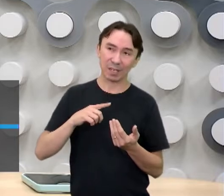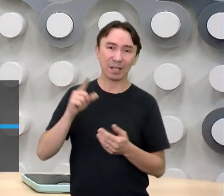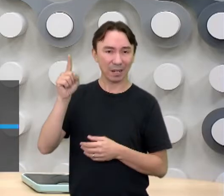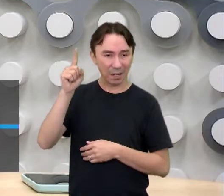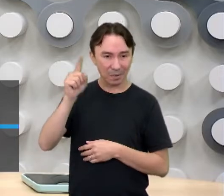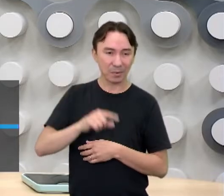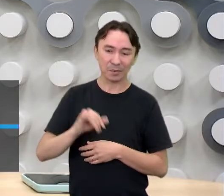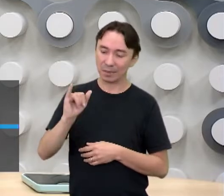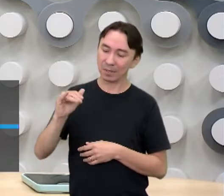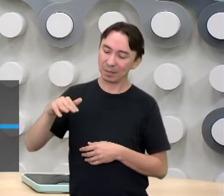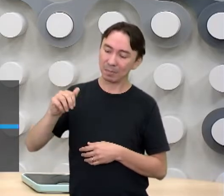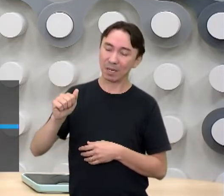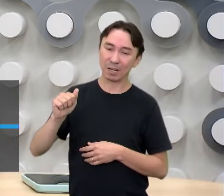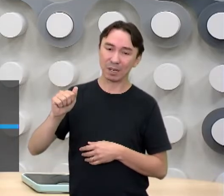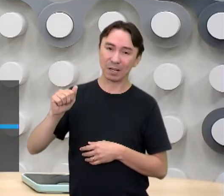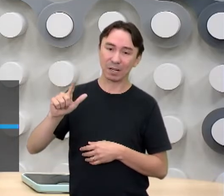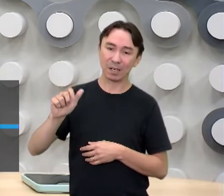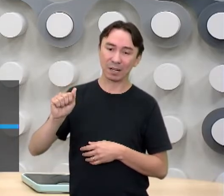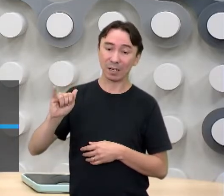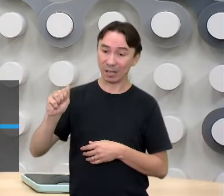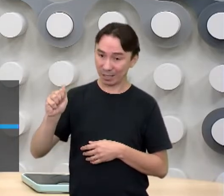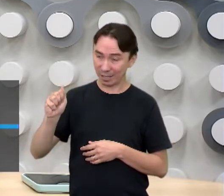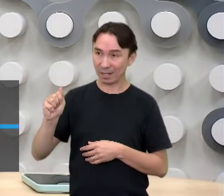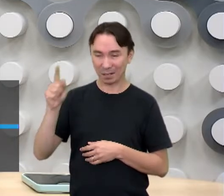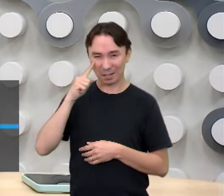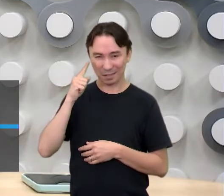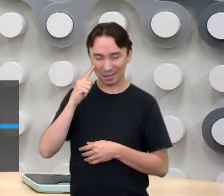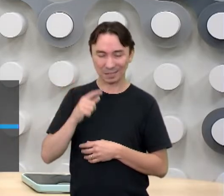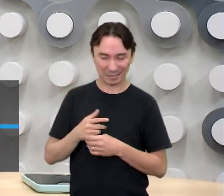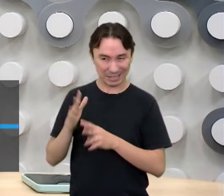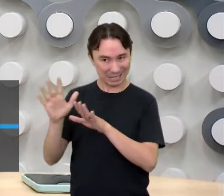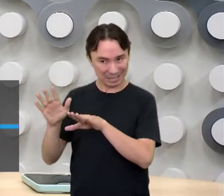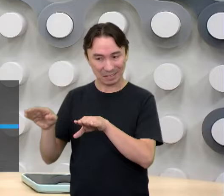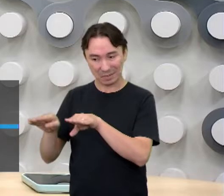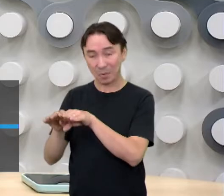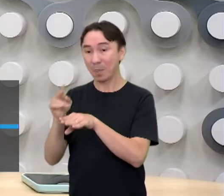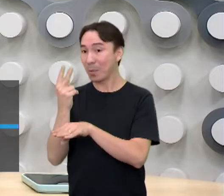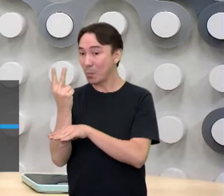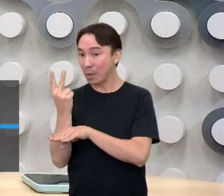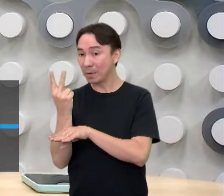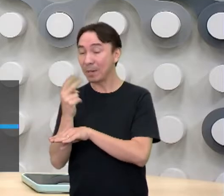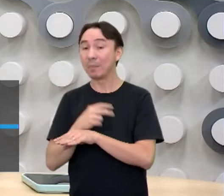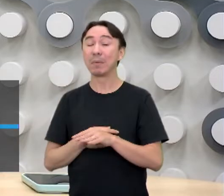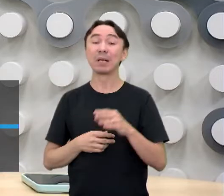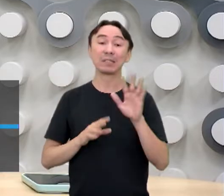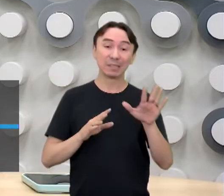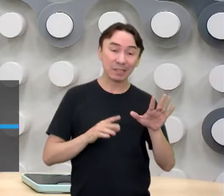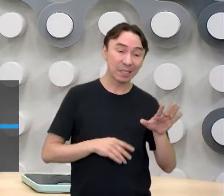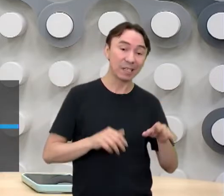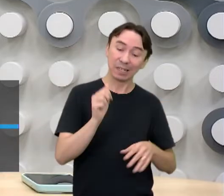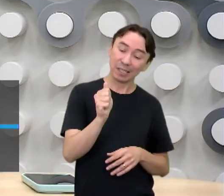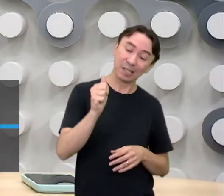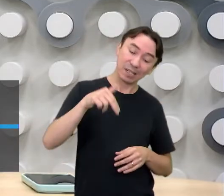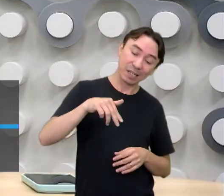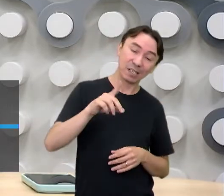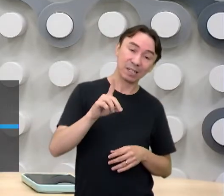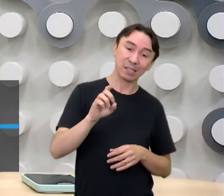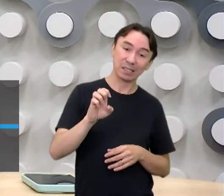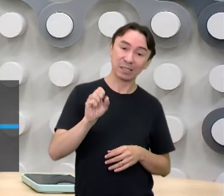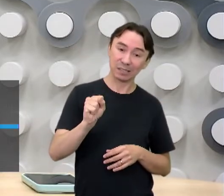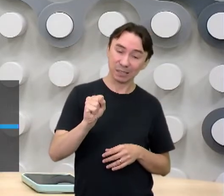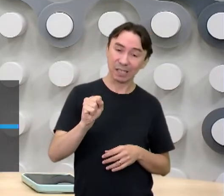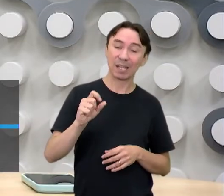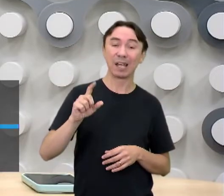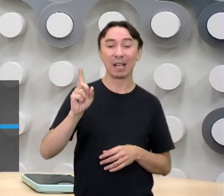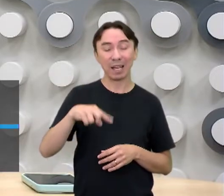Himalaia. Então, na formação da Cordilheira dos Andes, como vocês viram na imagem, nós chamamos aí, né, de processo de